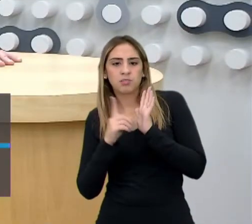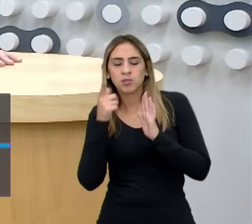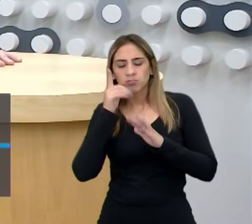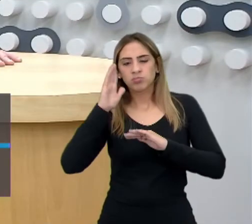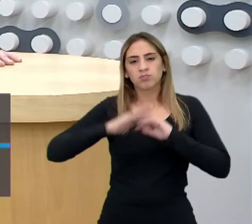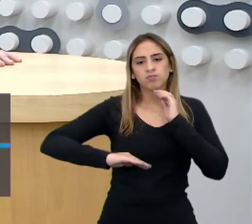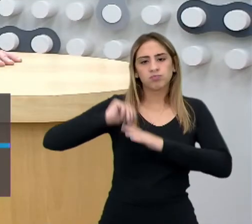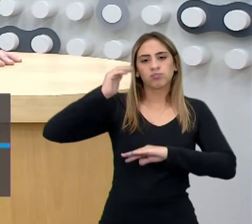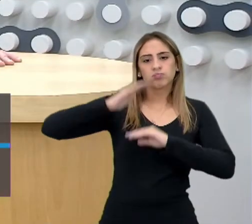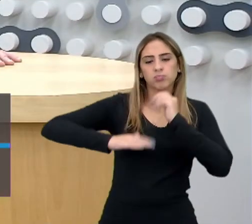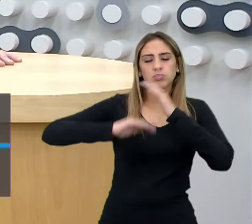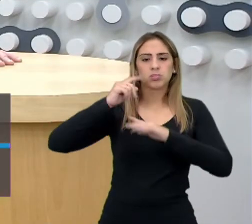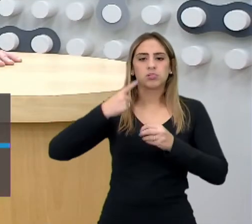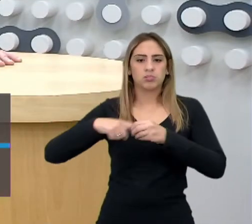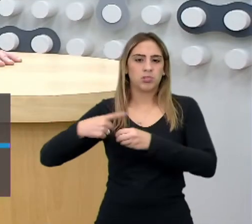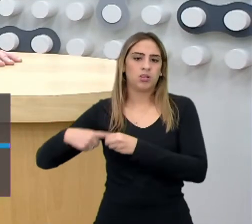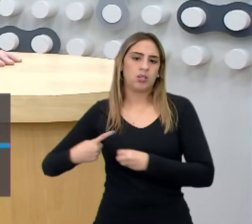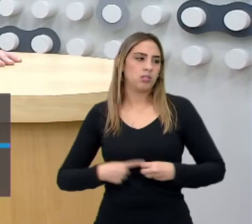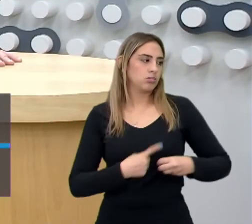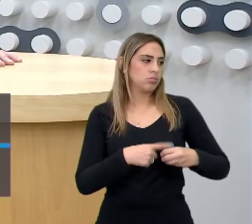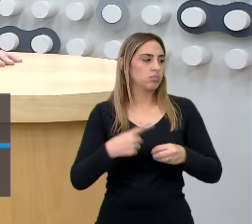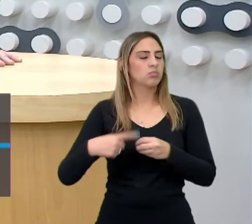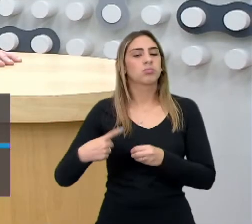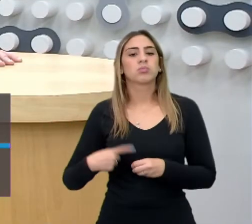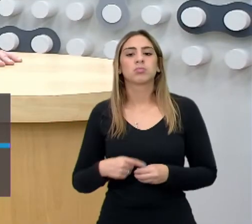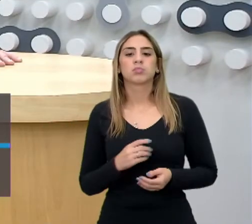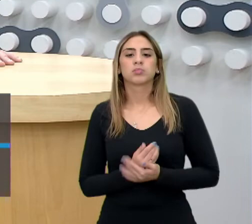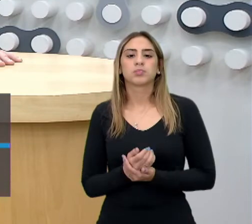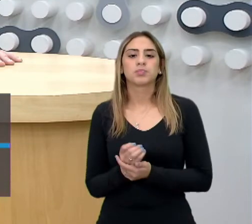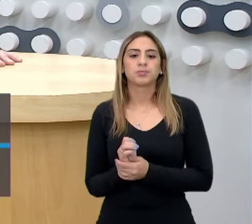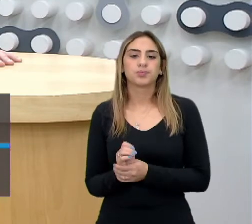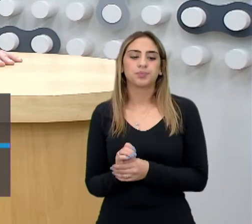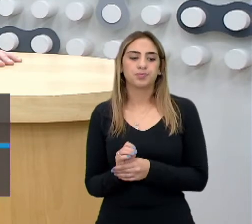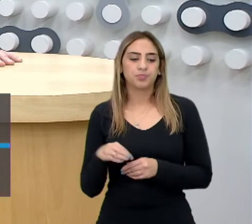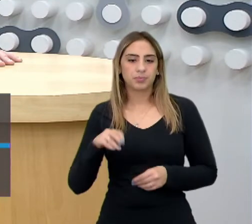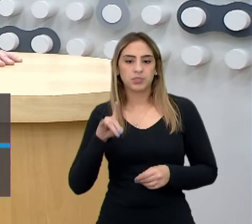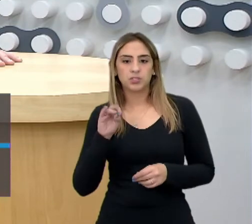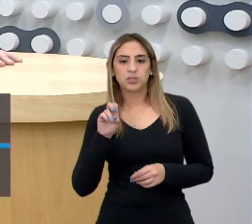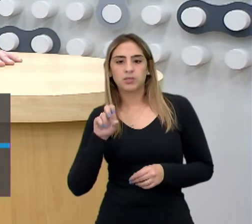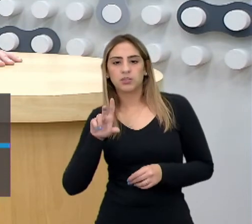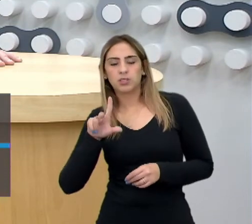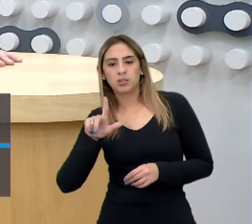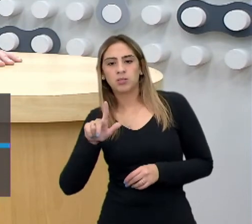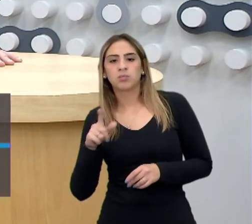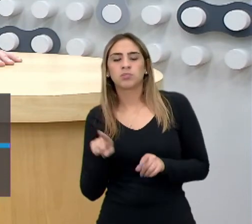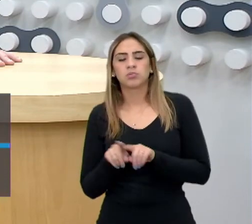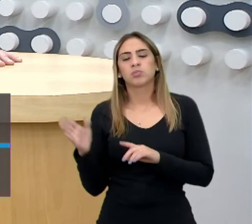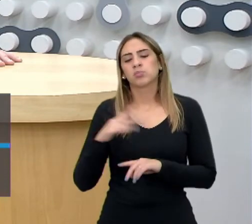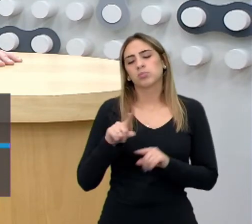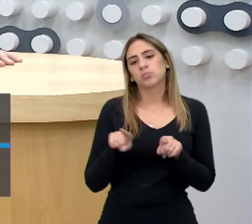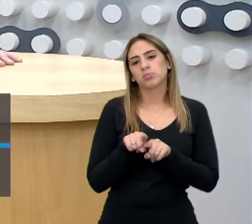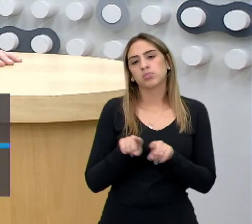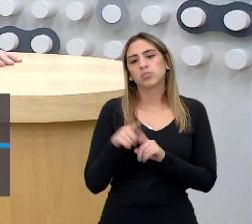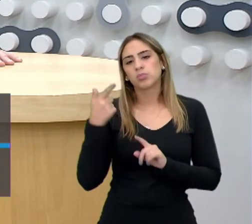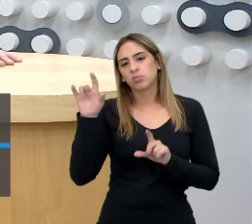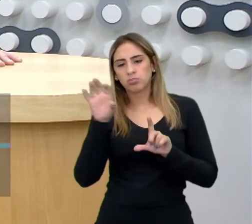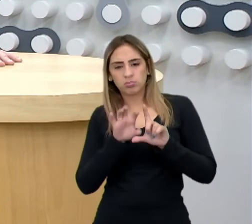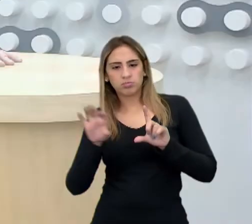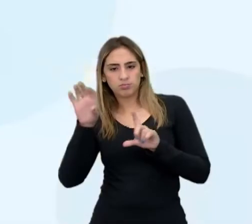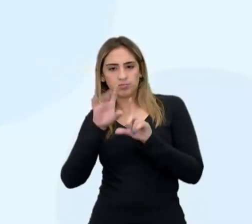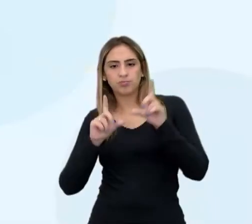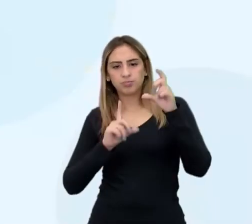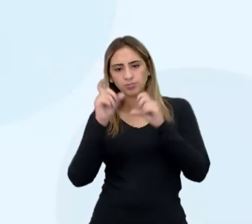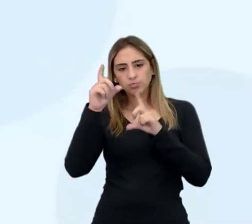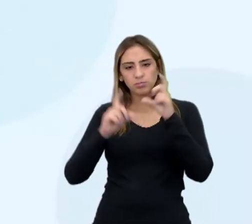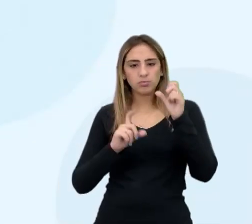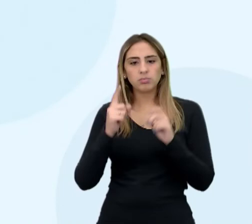reconstruir aí a cidade, essa cidade que na época era uma cidade medieval. Aí eu trouxe também uma outra imagem, né, uma fotografia